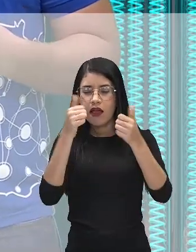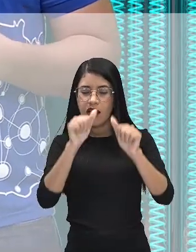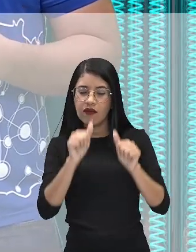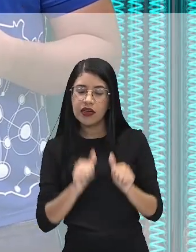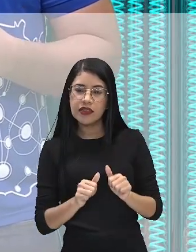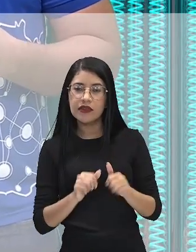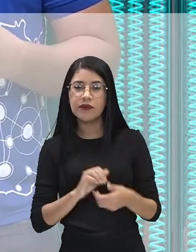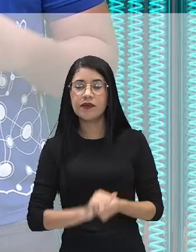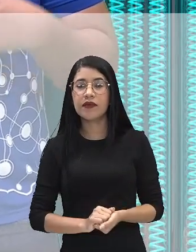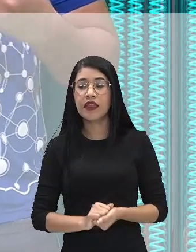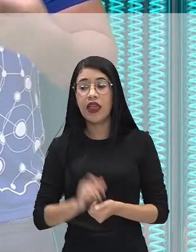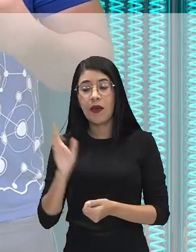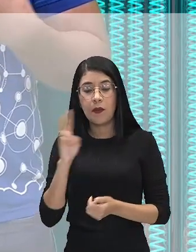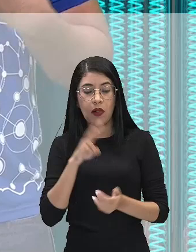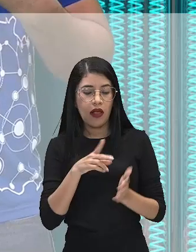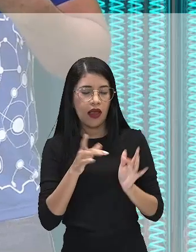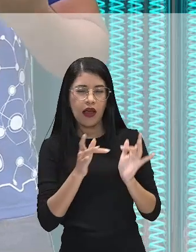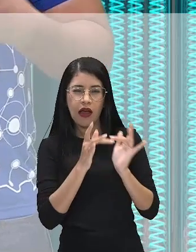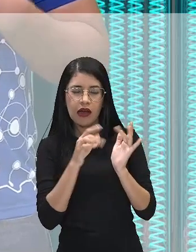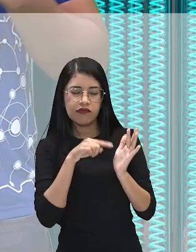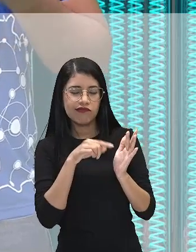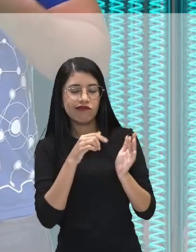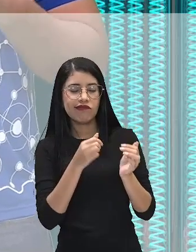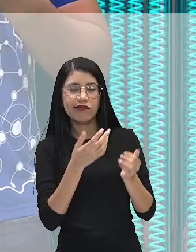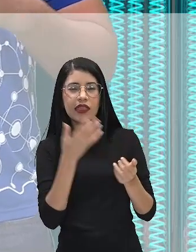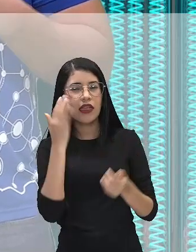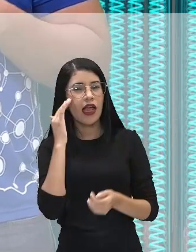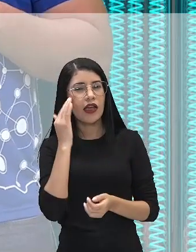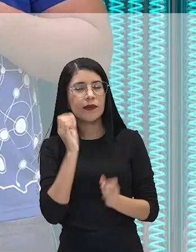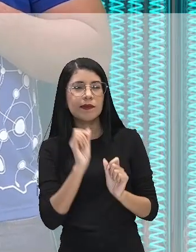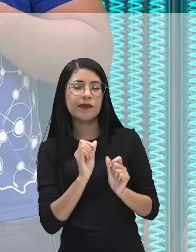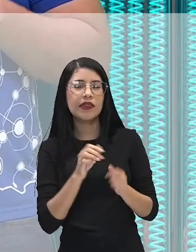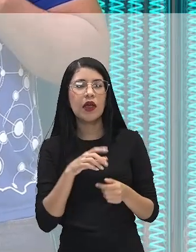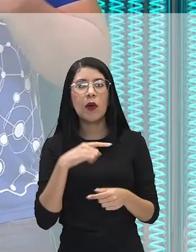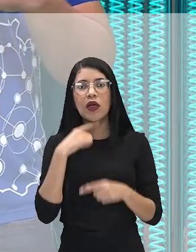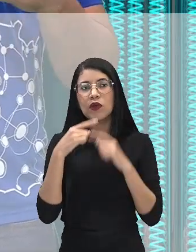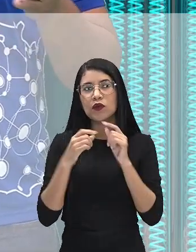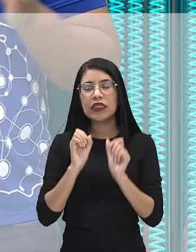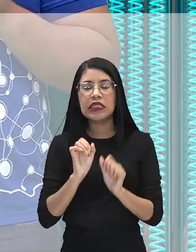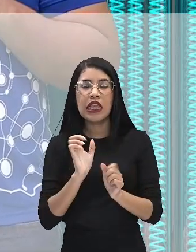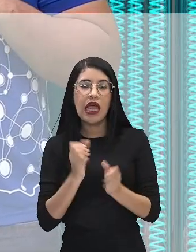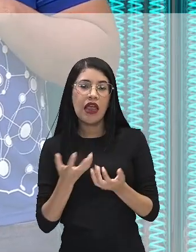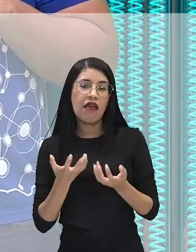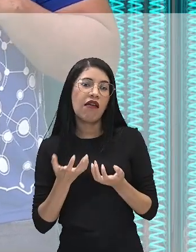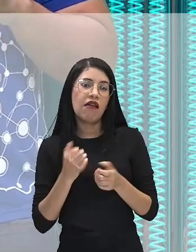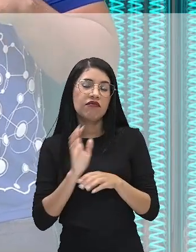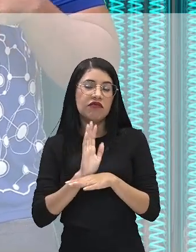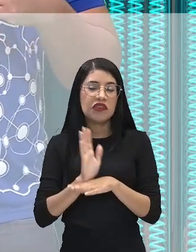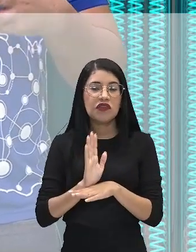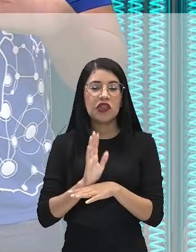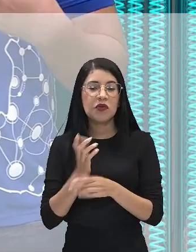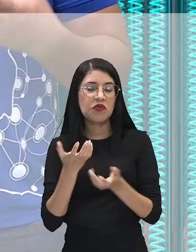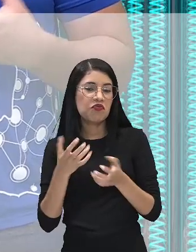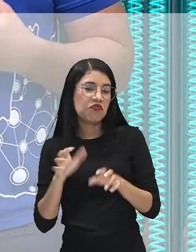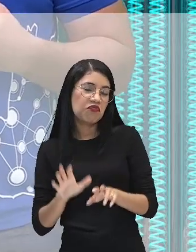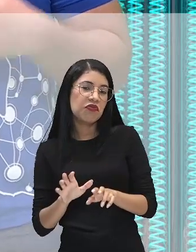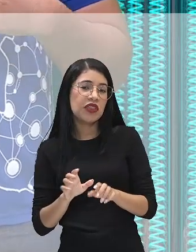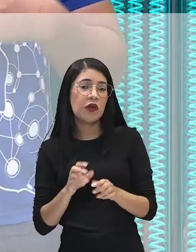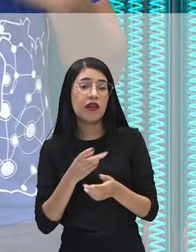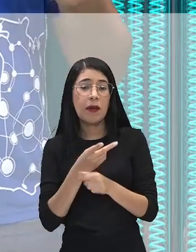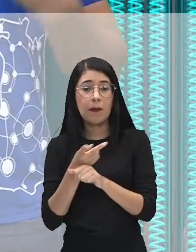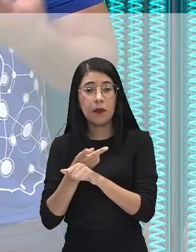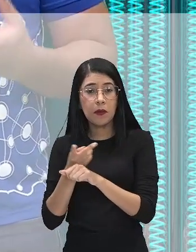ter contato com essa avaliação, ele julga, certo? De repente ele está em dúvida se ele vai assistir um filme ou não. Então ele procura uma